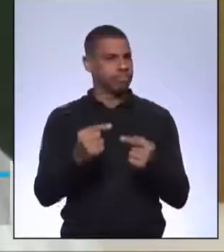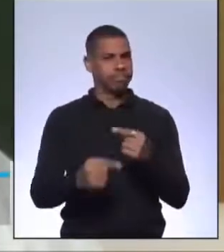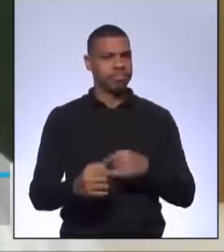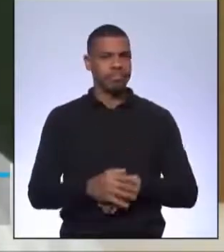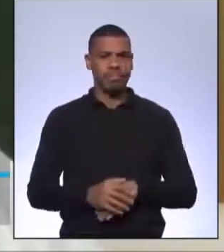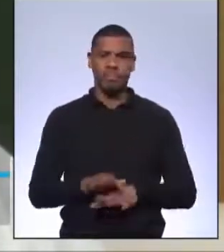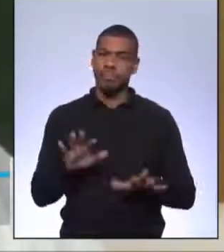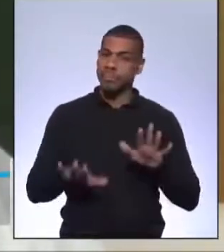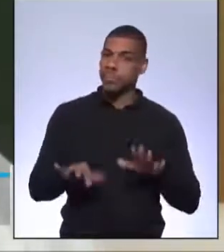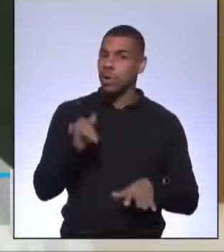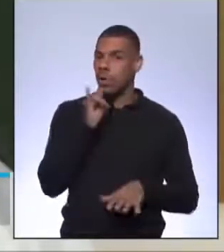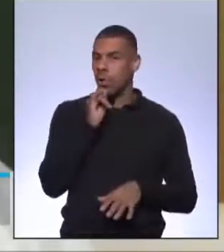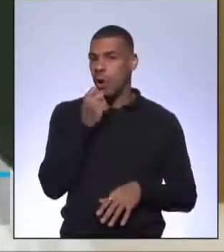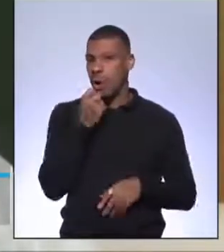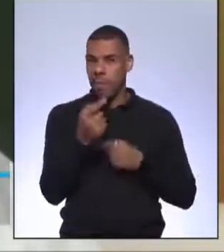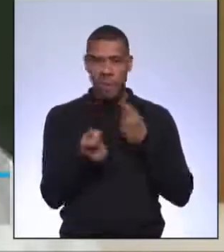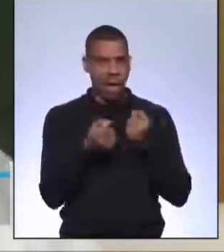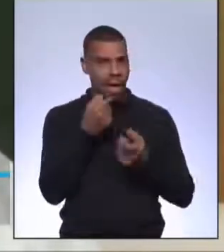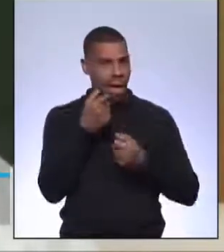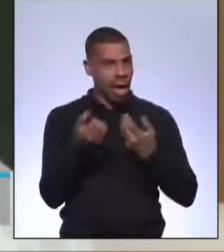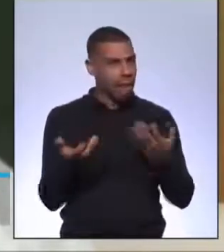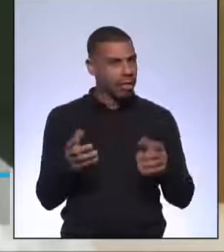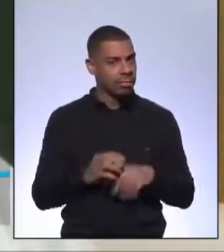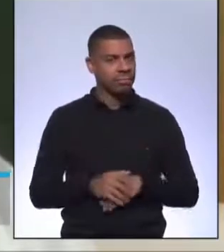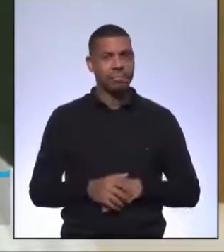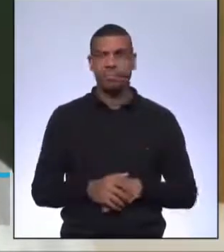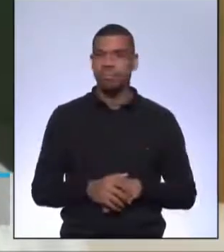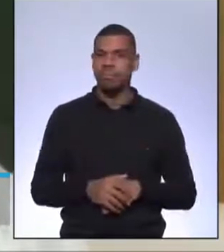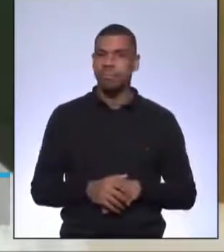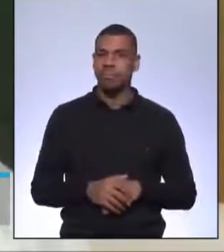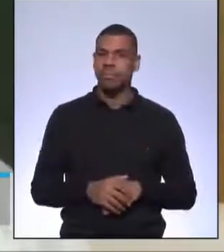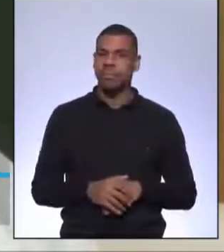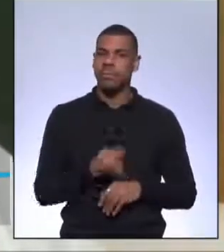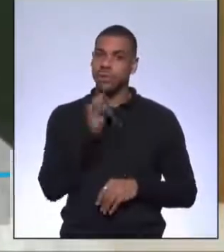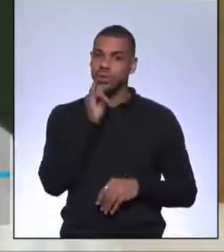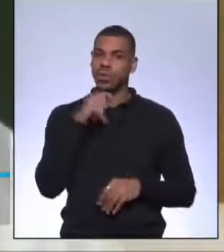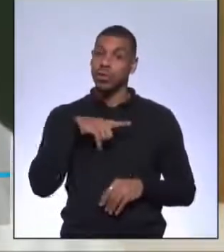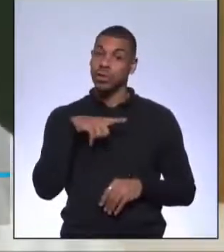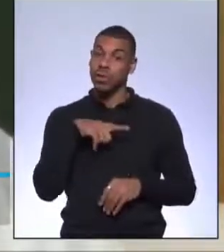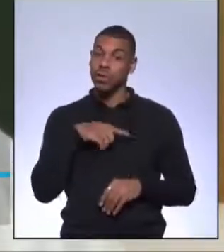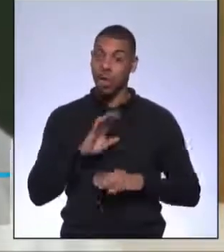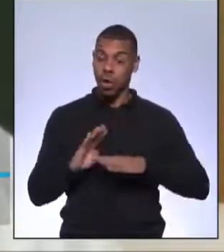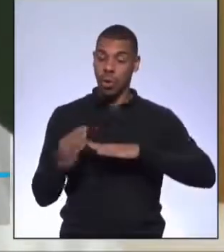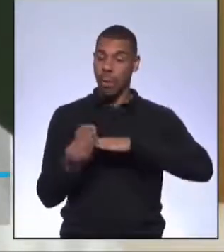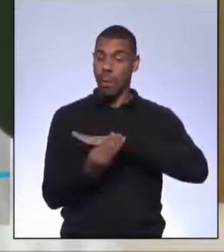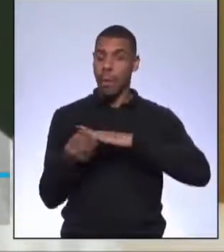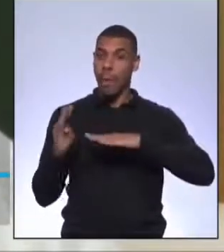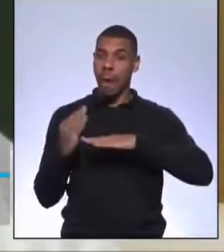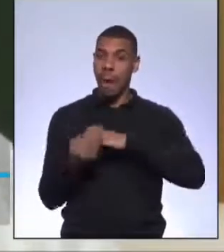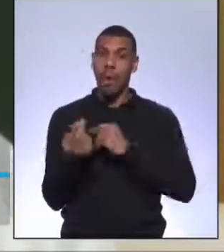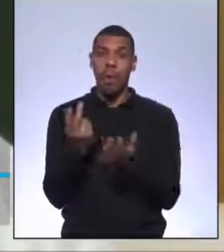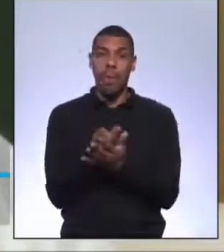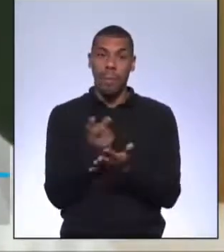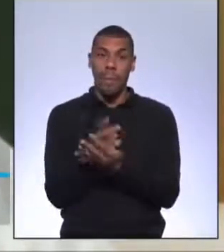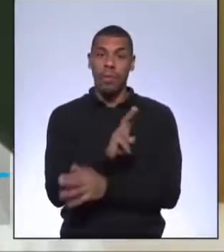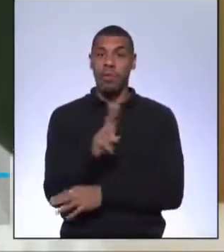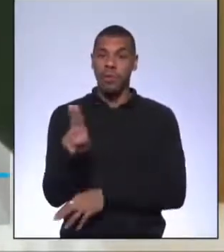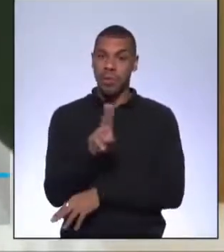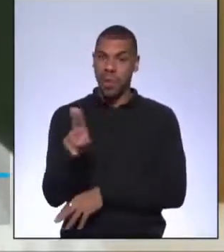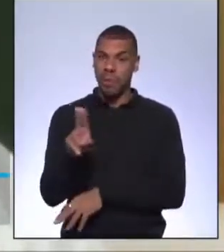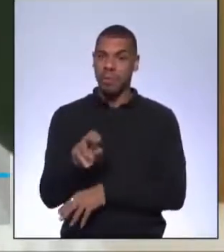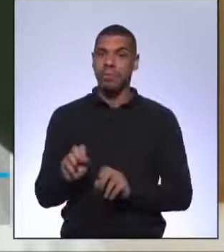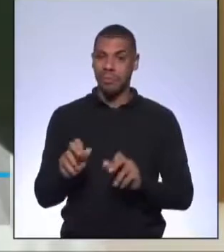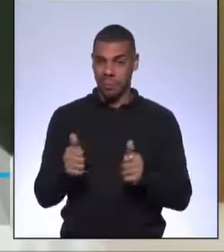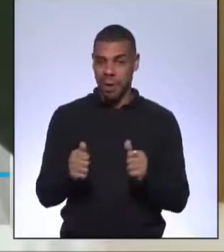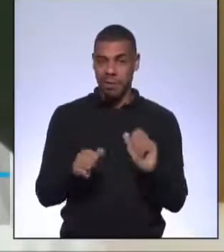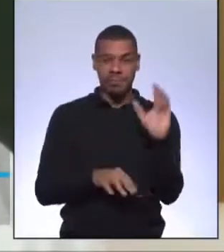Pode ser que ele estava fazendo uma piada, ou pode ser que tinha o um bairro lá Pantanal, porque aqui perto da minha casa tem um bairro Pantanal que alaga e tal. Mas é Mata